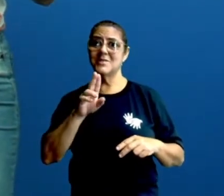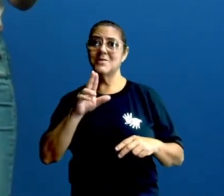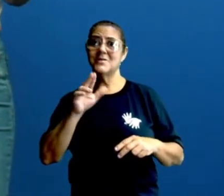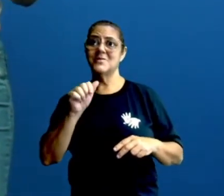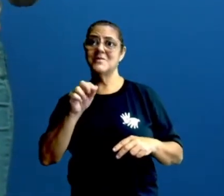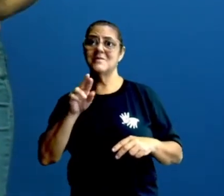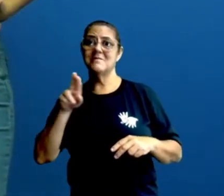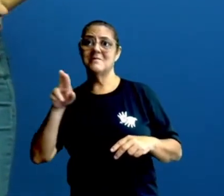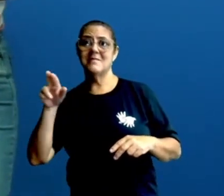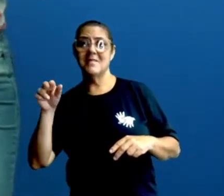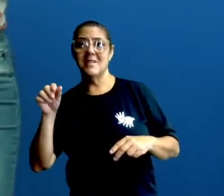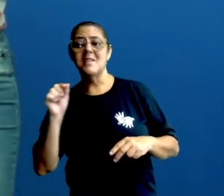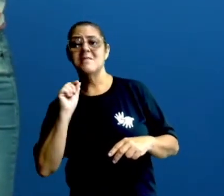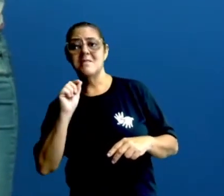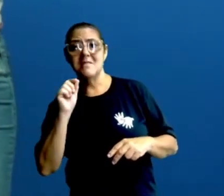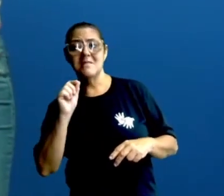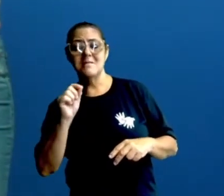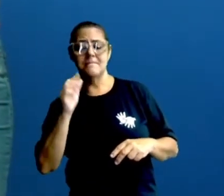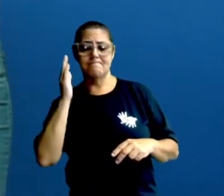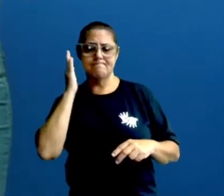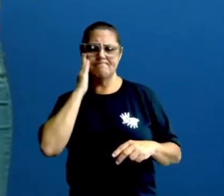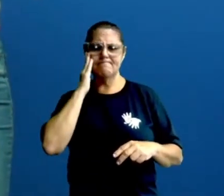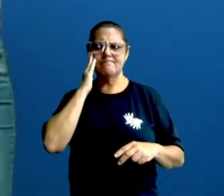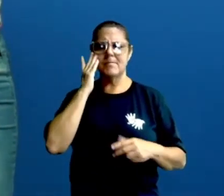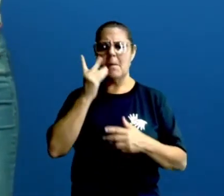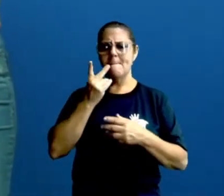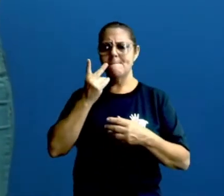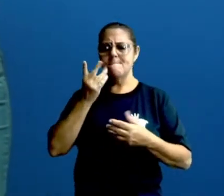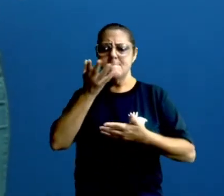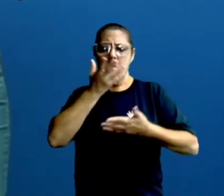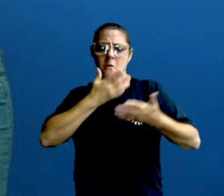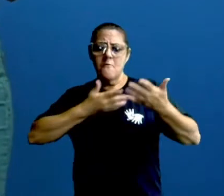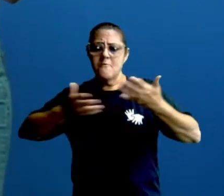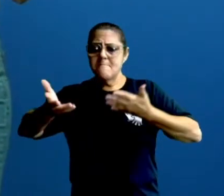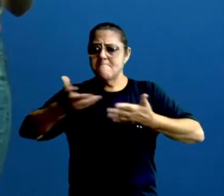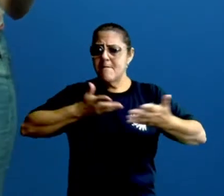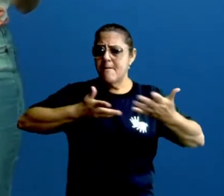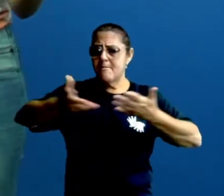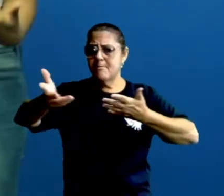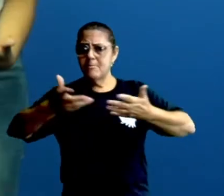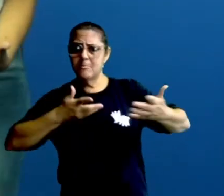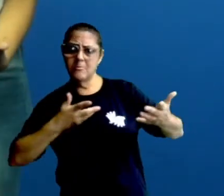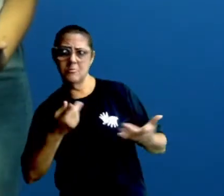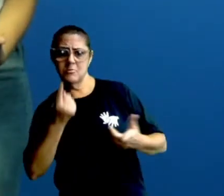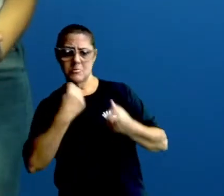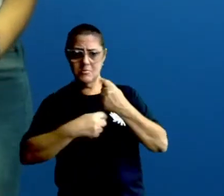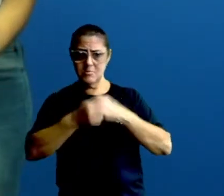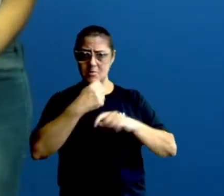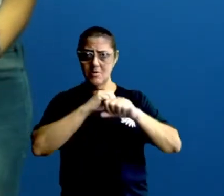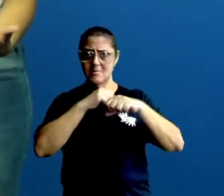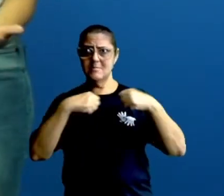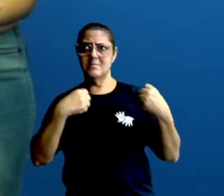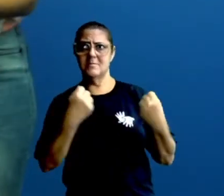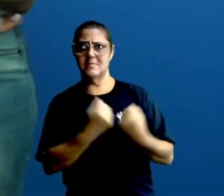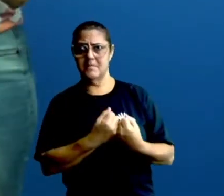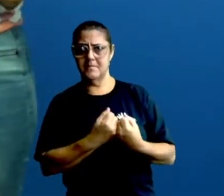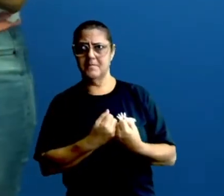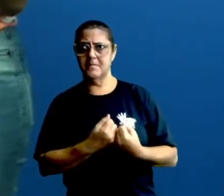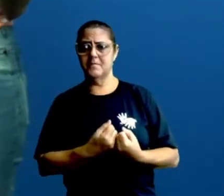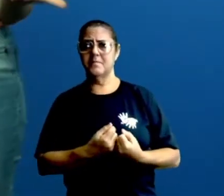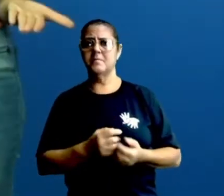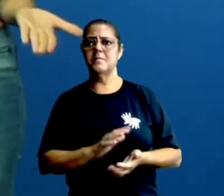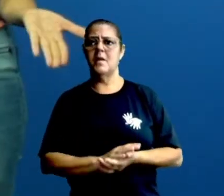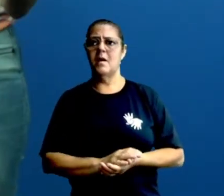principais acontecimentos que dá origem a esse movimento social e econômico do nosso país, que